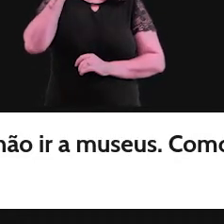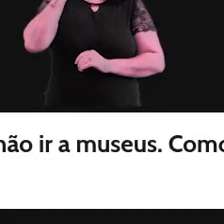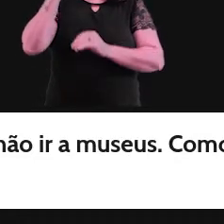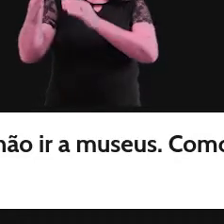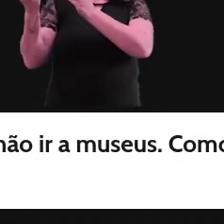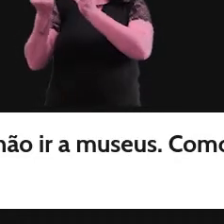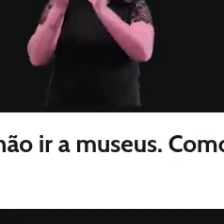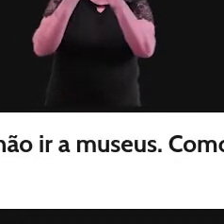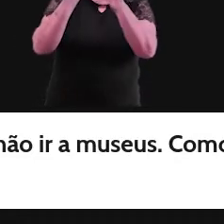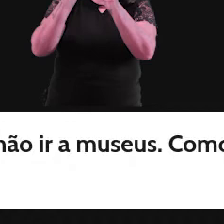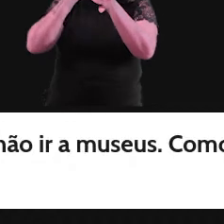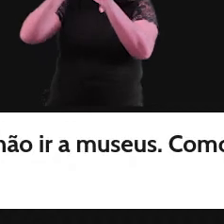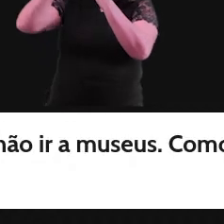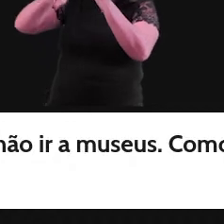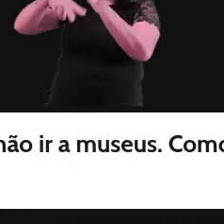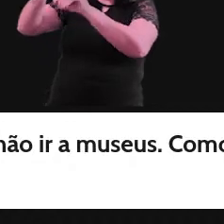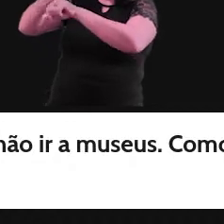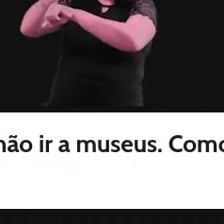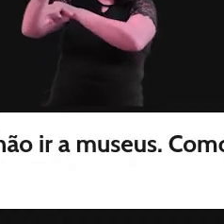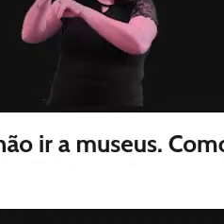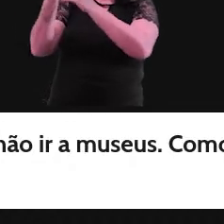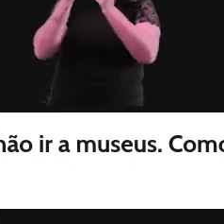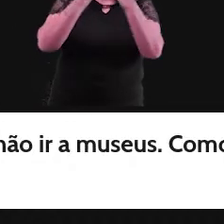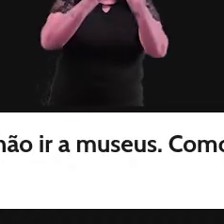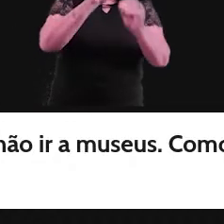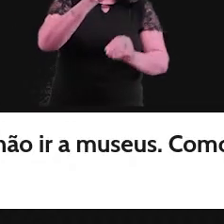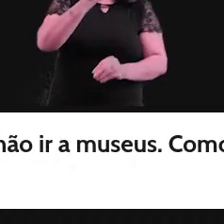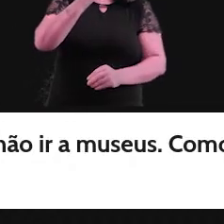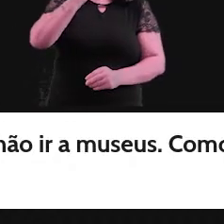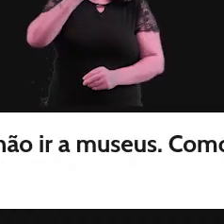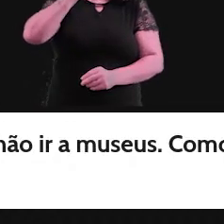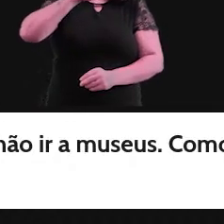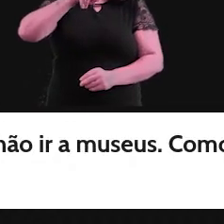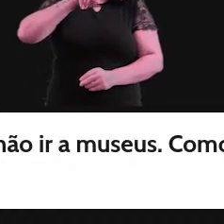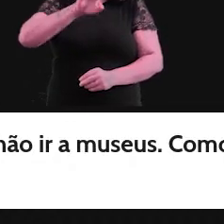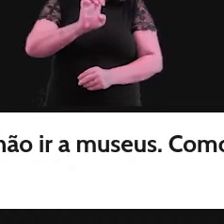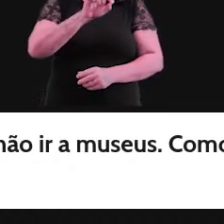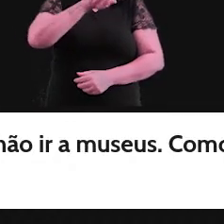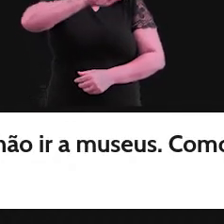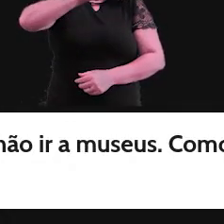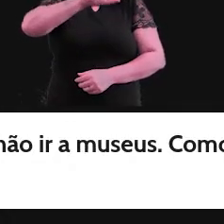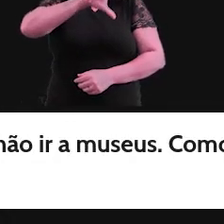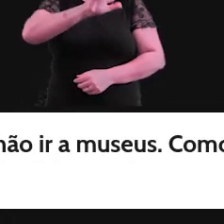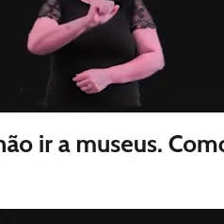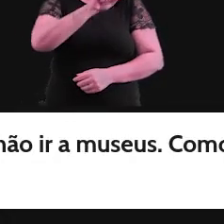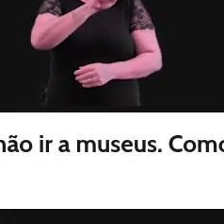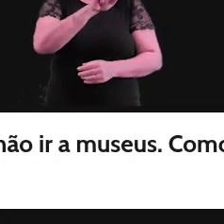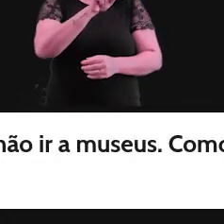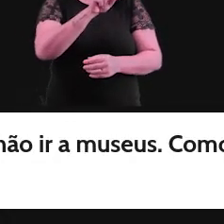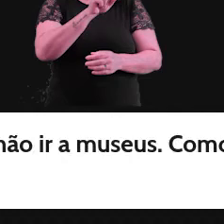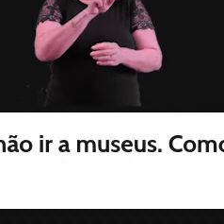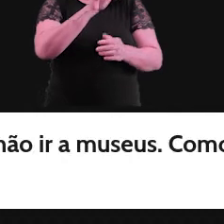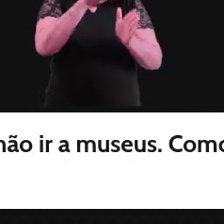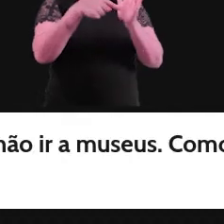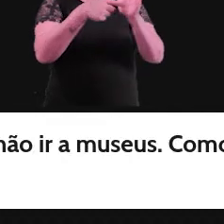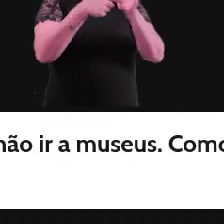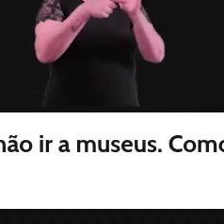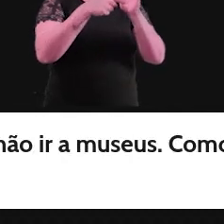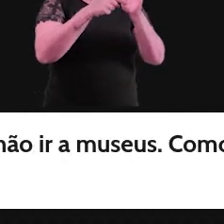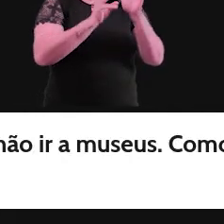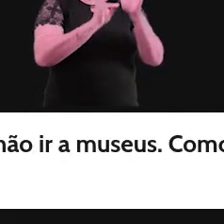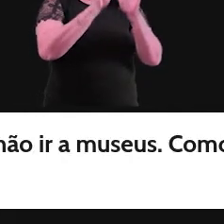no backstage subiram também para a live. A Gislaine Silva colocou, enquanto Jéssica apresentava o site